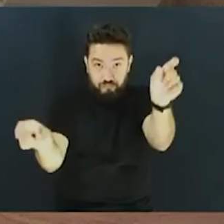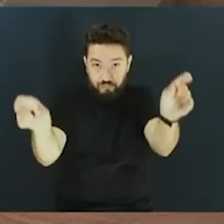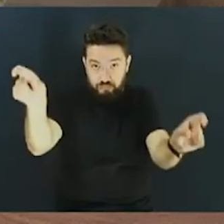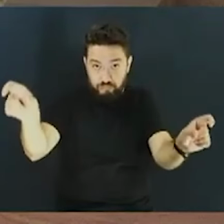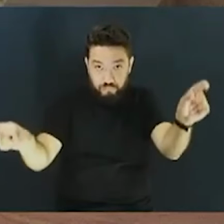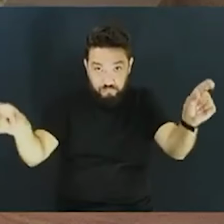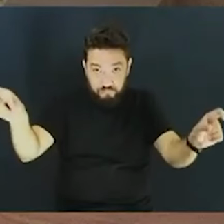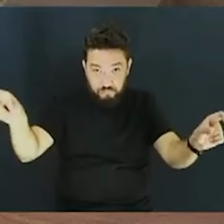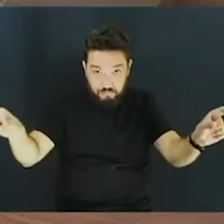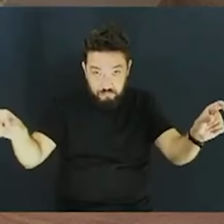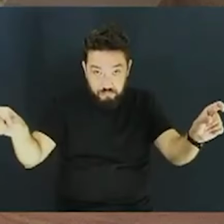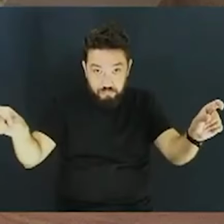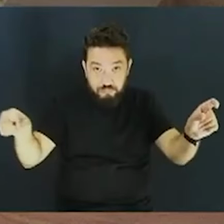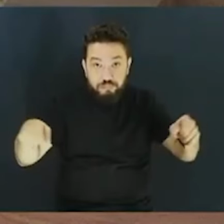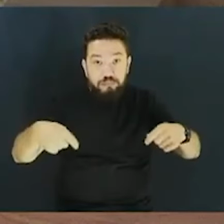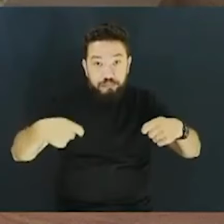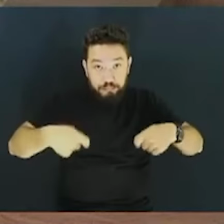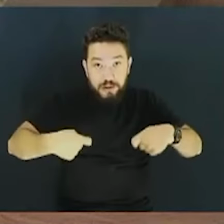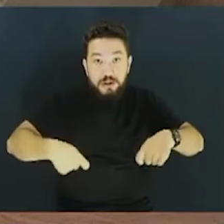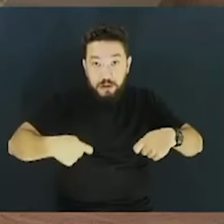deve ter garantido